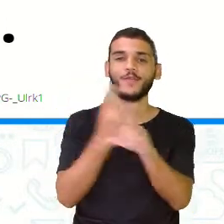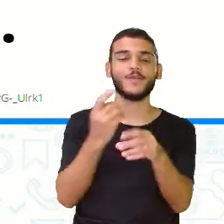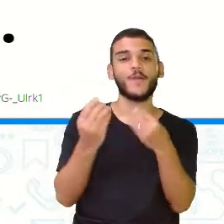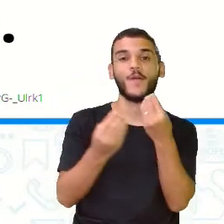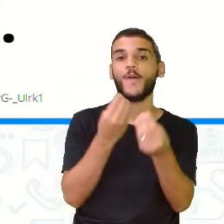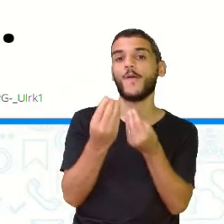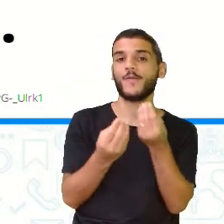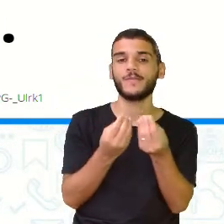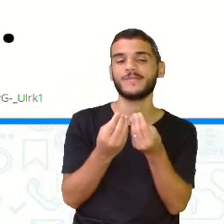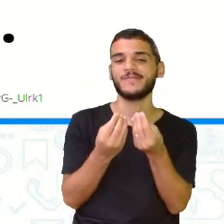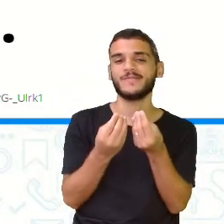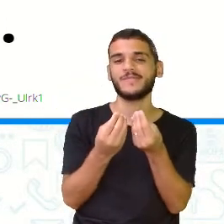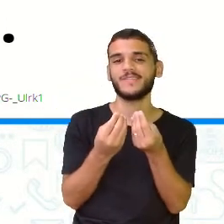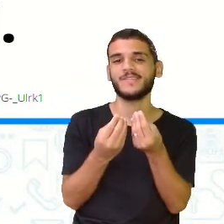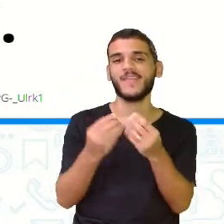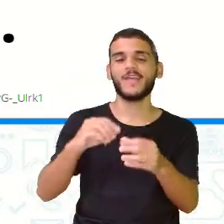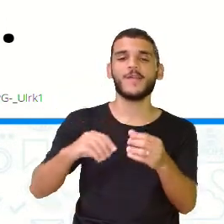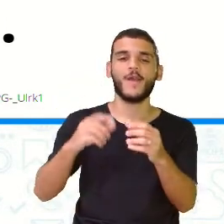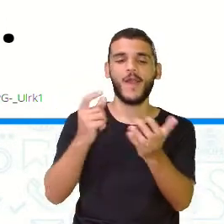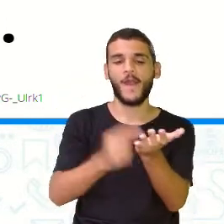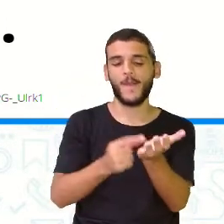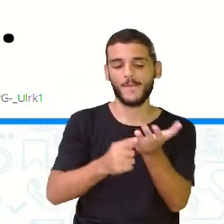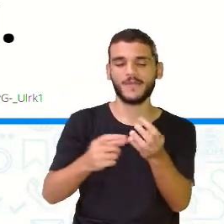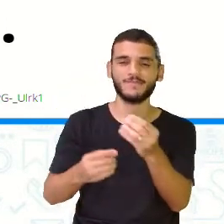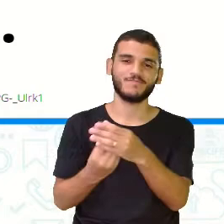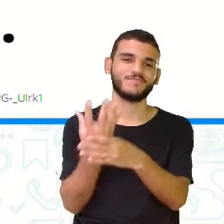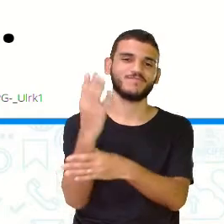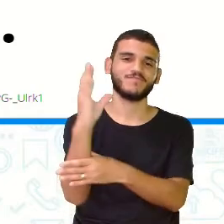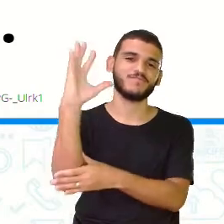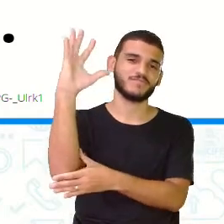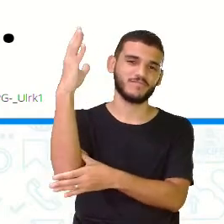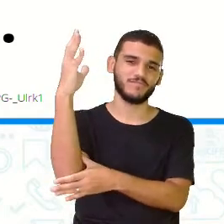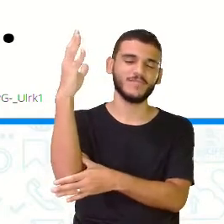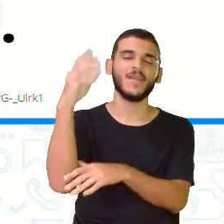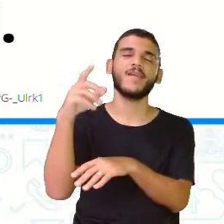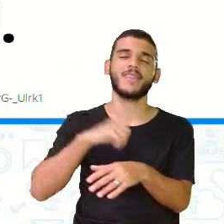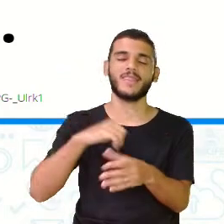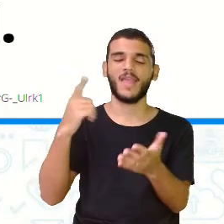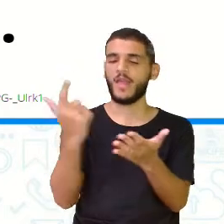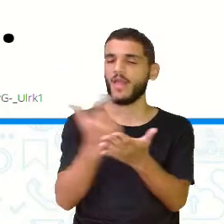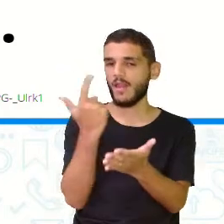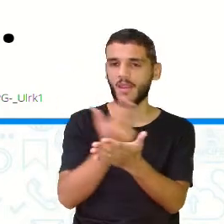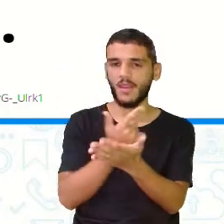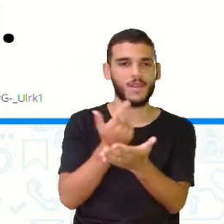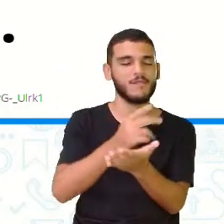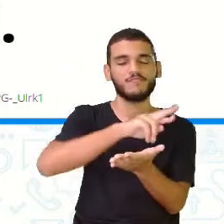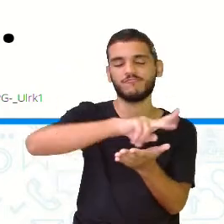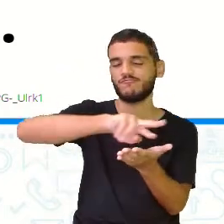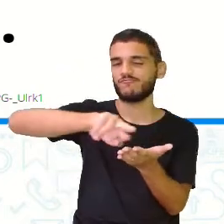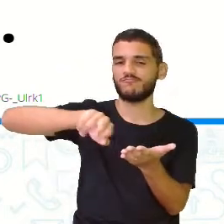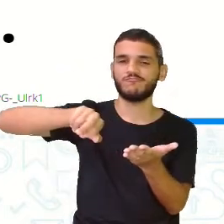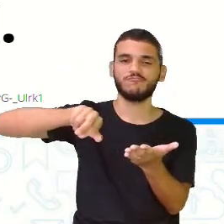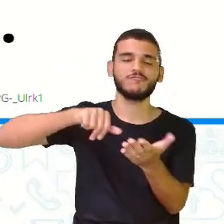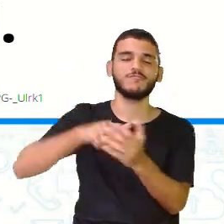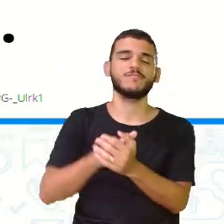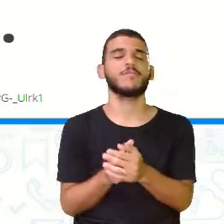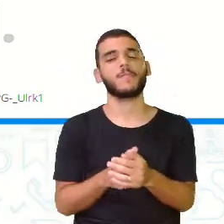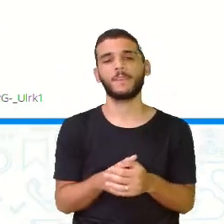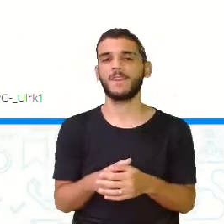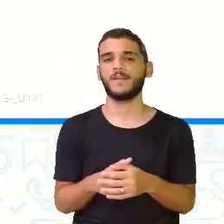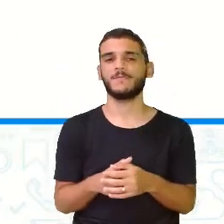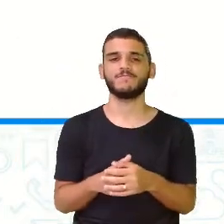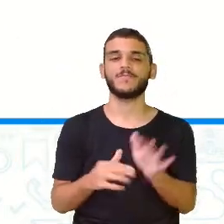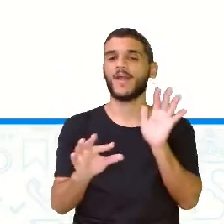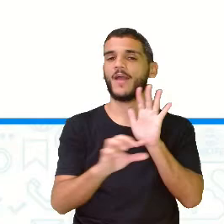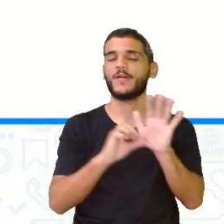Pode procurar esse que você vai achar. Vocês que gostam de acessar aí a árvore de livro, procurem a palavra preferida. Vocês